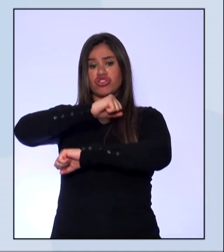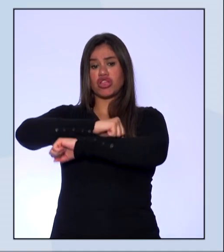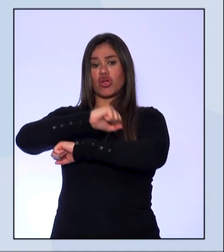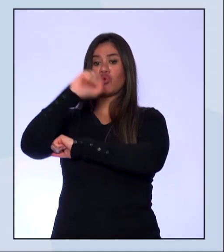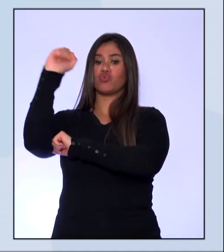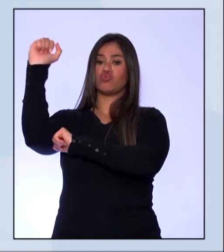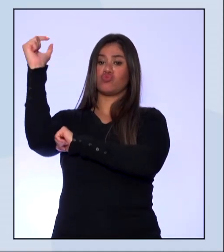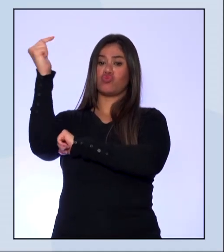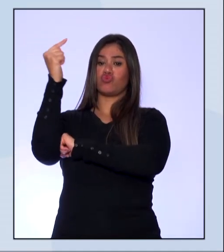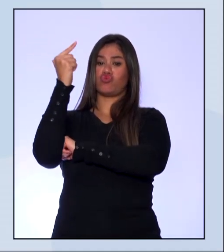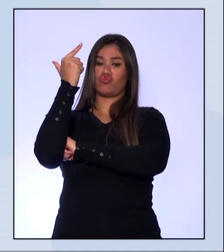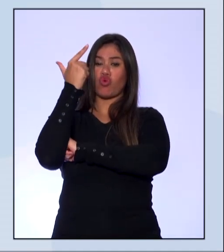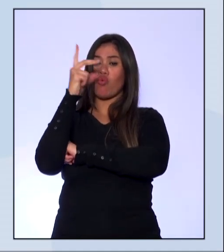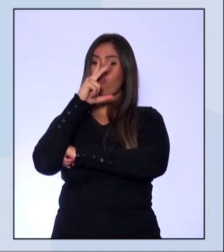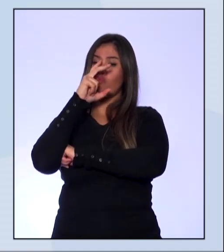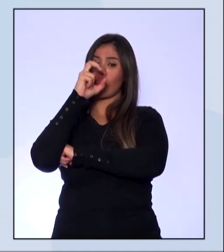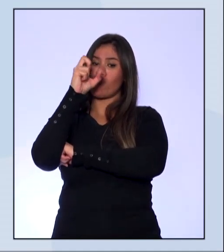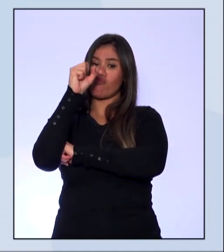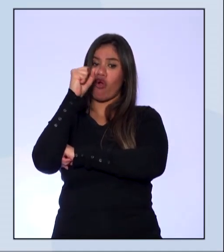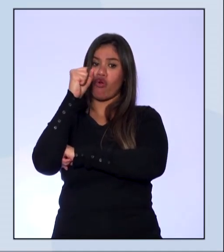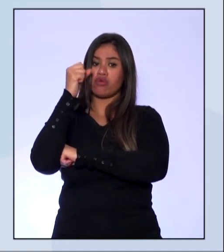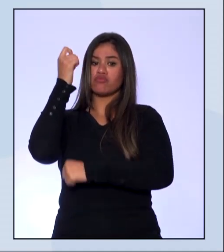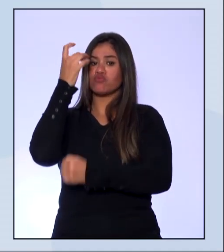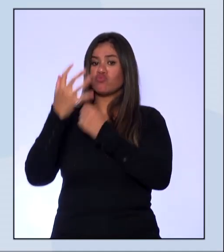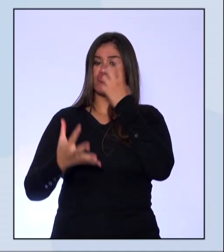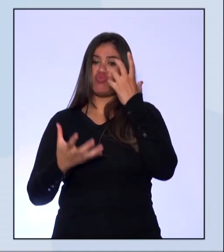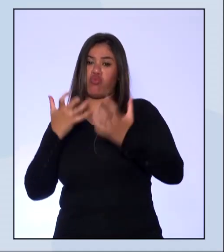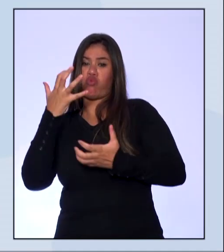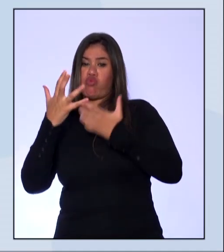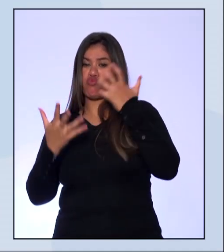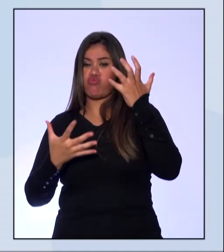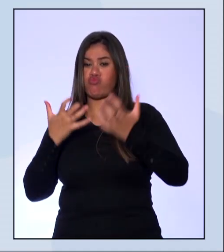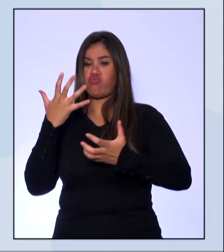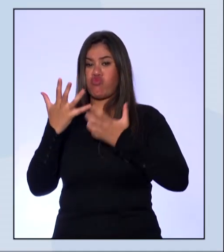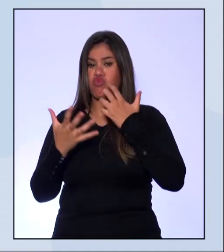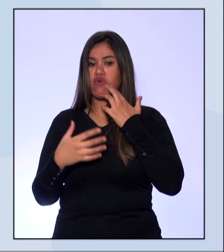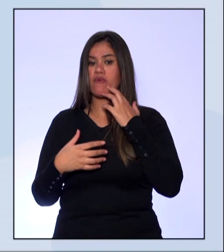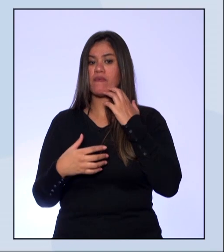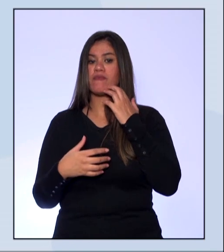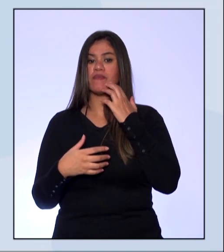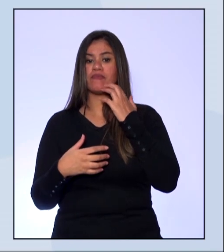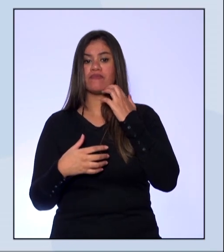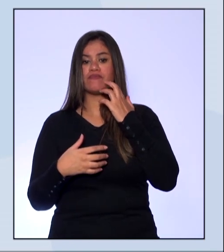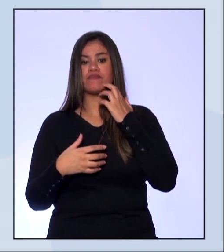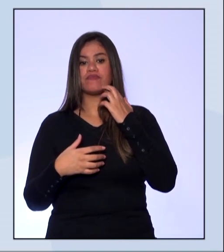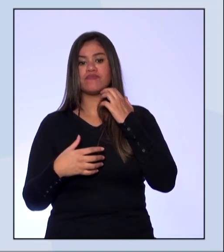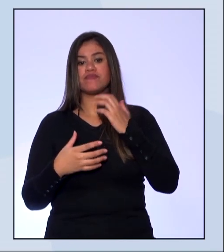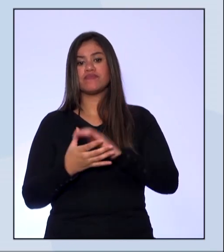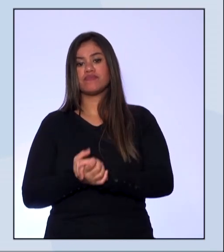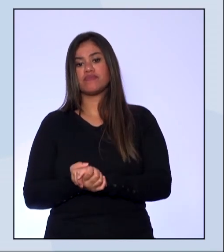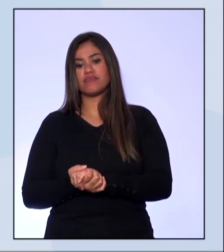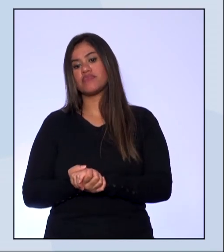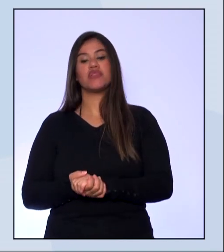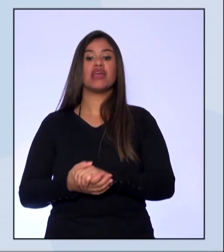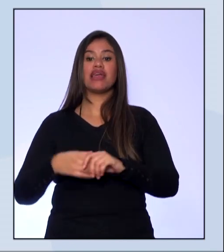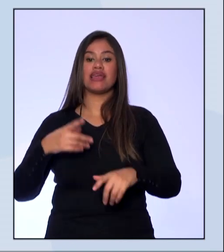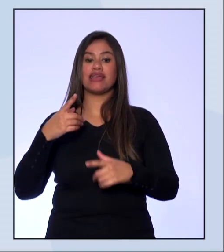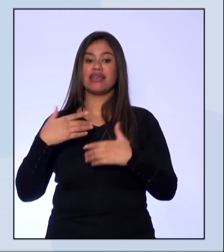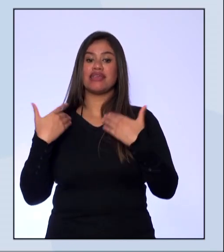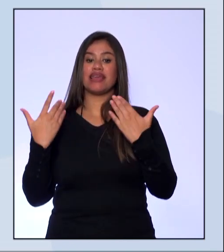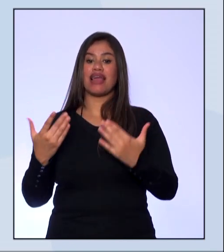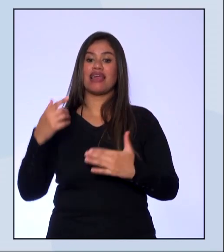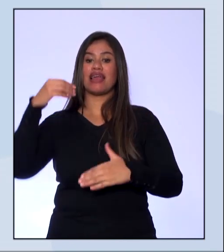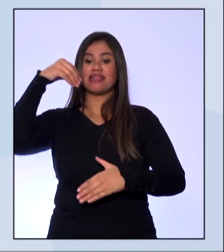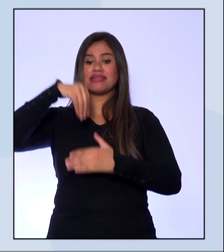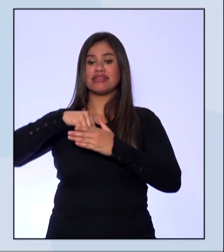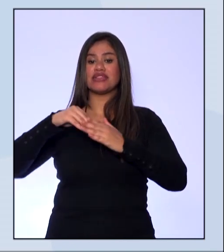radiante, labareda saindo do solo, e ela está com o celular na mão escrevendo assim: amo o verão,